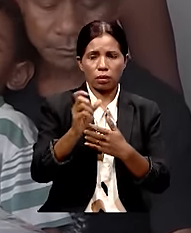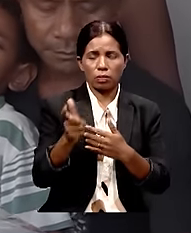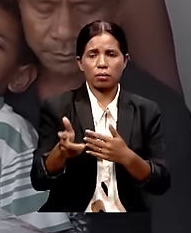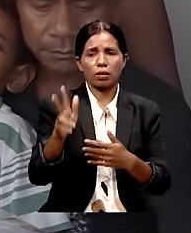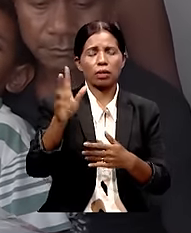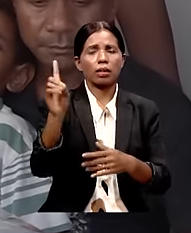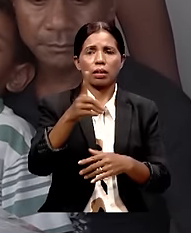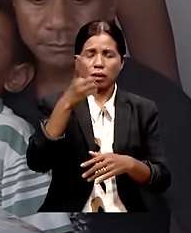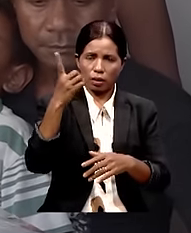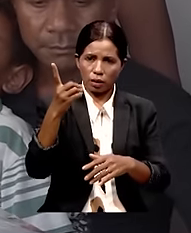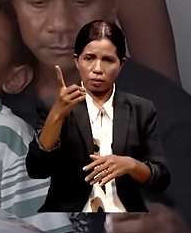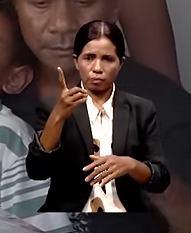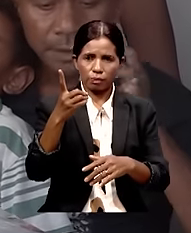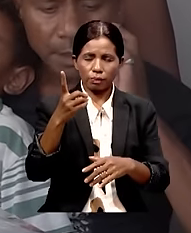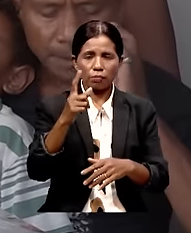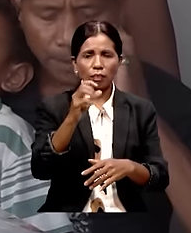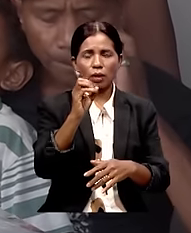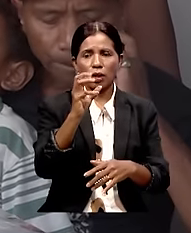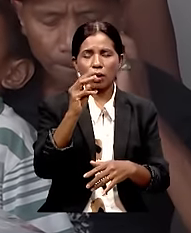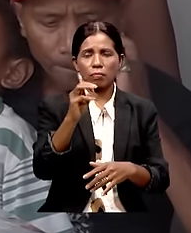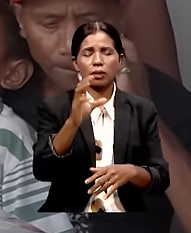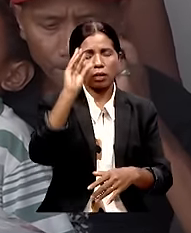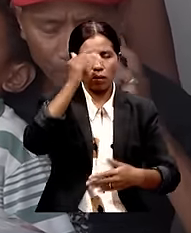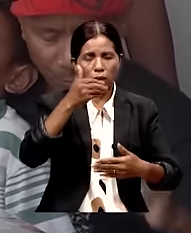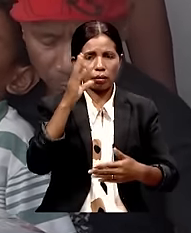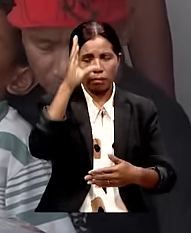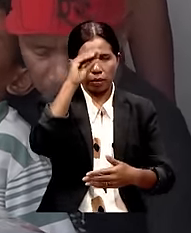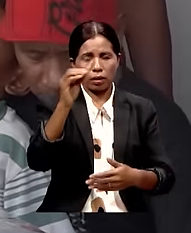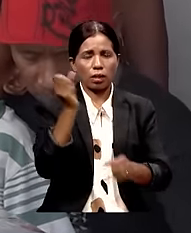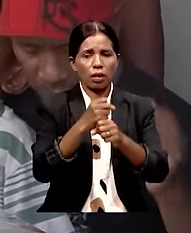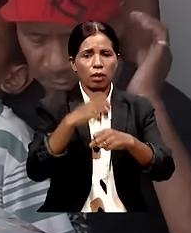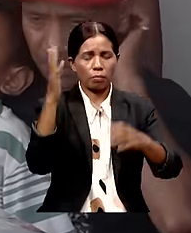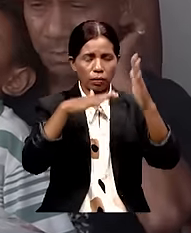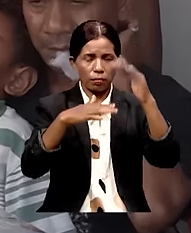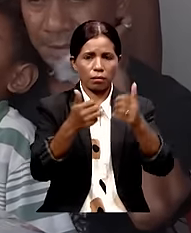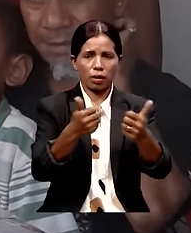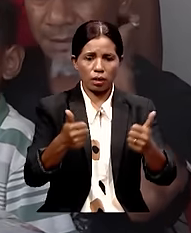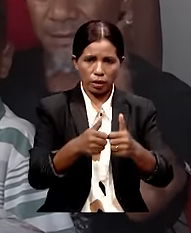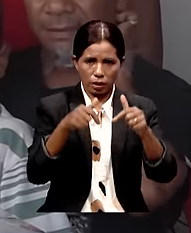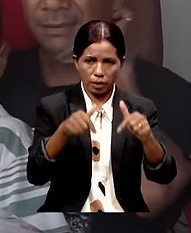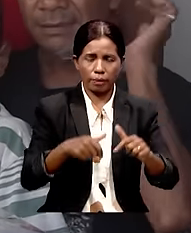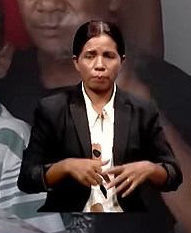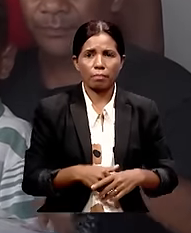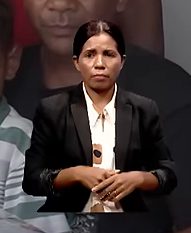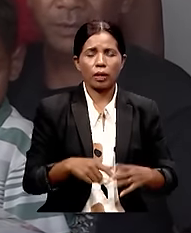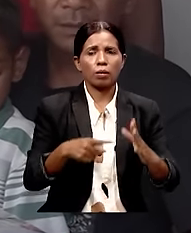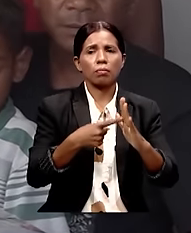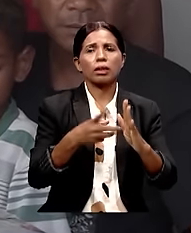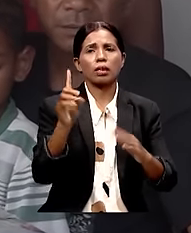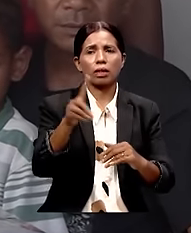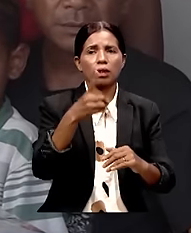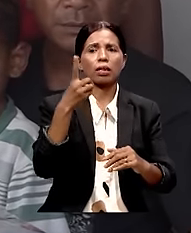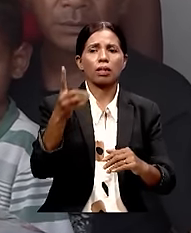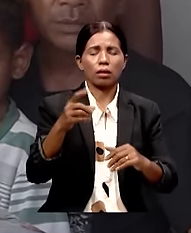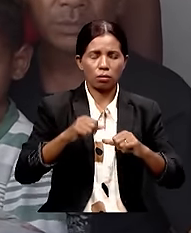dader kedas. Tomás Ferreira lai niwan manibot. Mai halo provokasaun iha aldeia ne. Ahu dader, nome dua